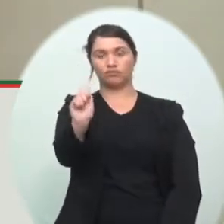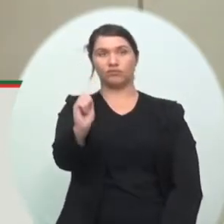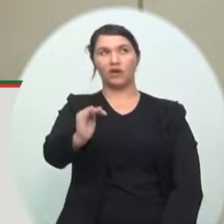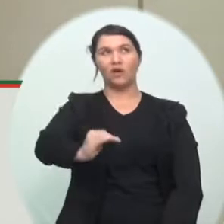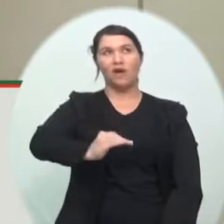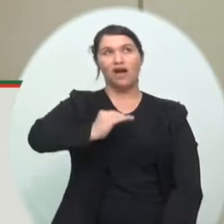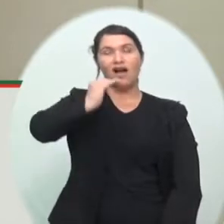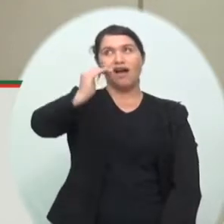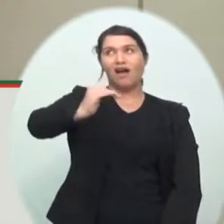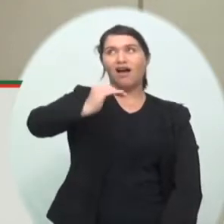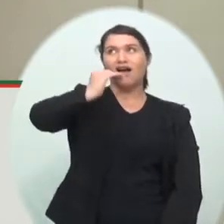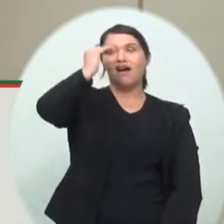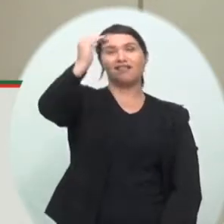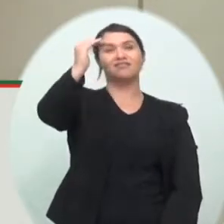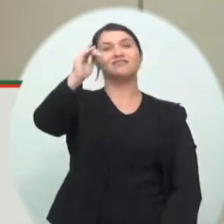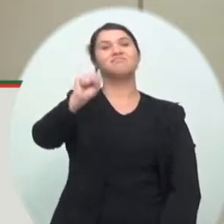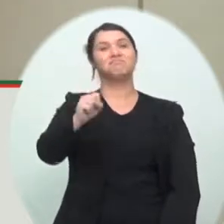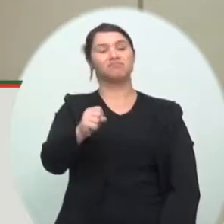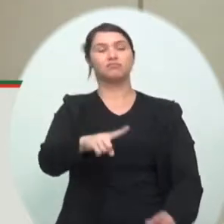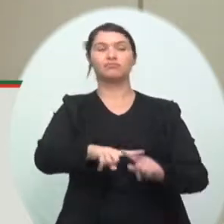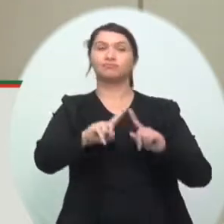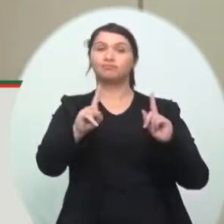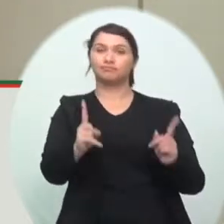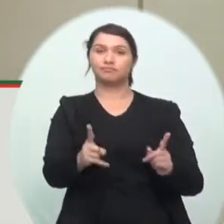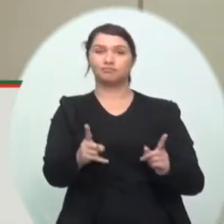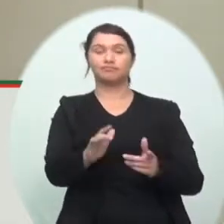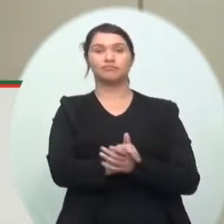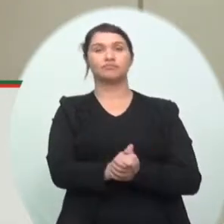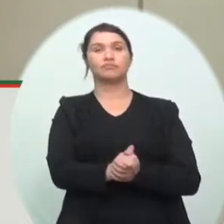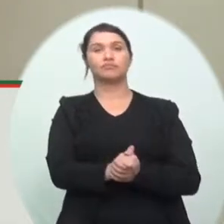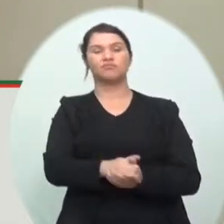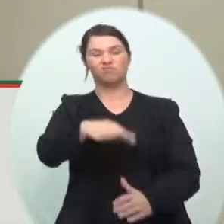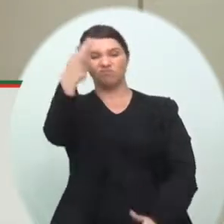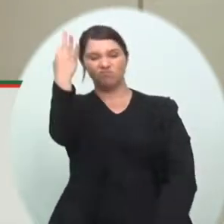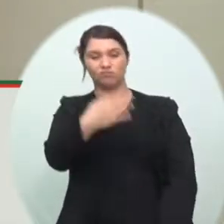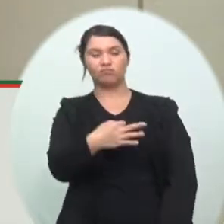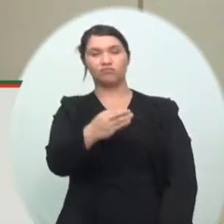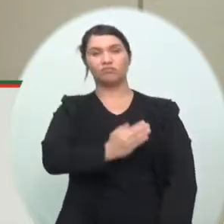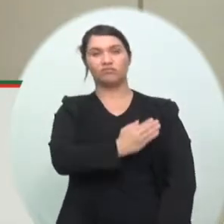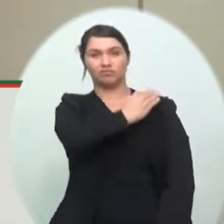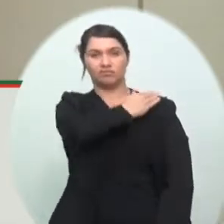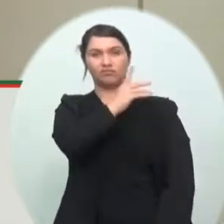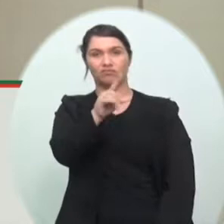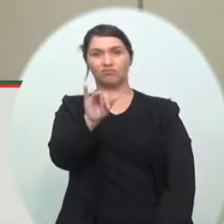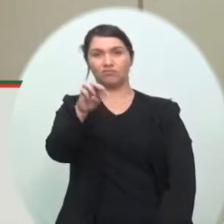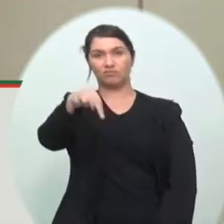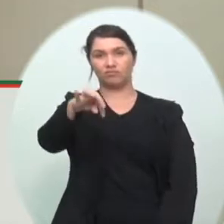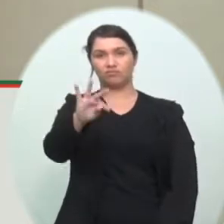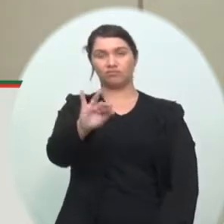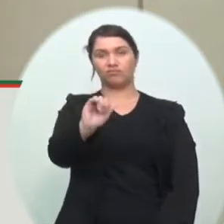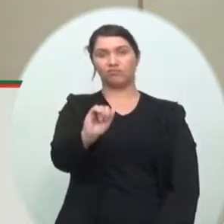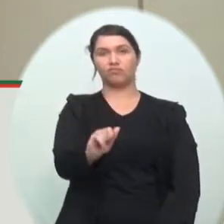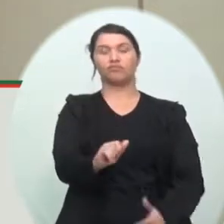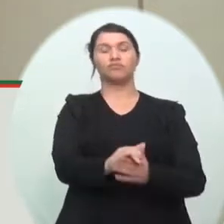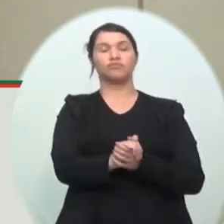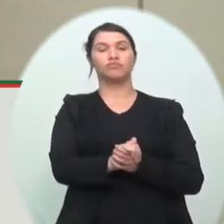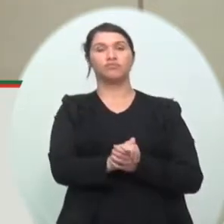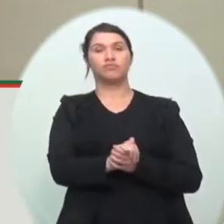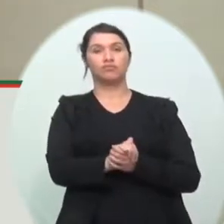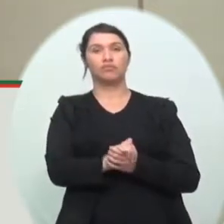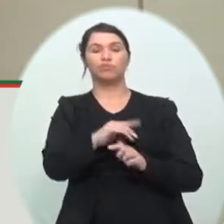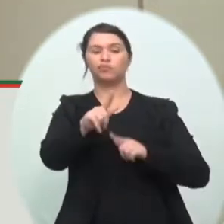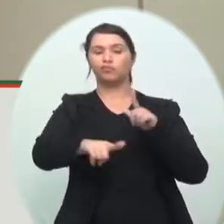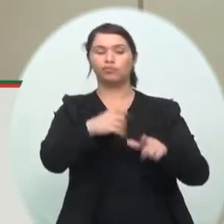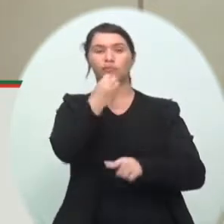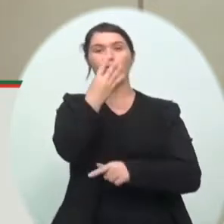isso eu tenho certeza que o Coronel Dimitri, vai dar continuidade, mas o senhor fez aquilo que a